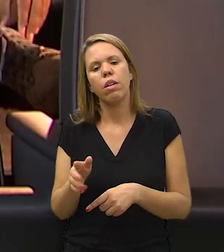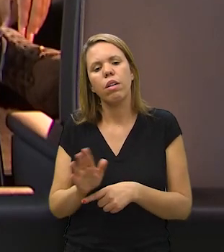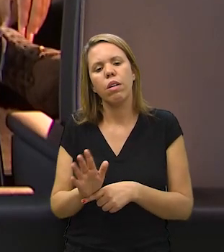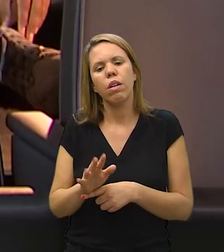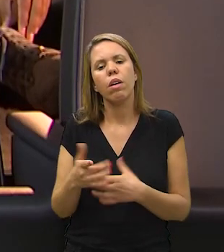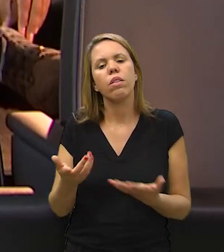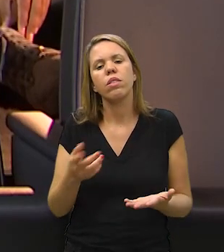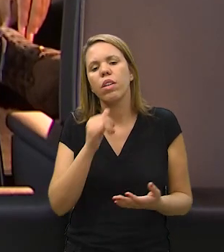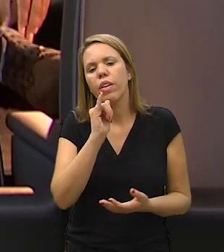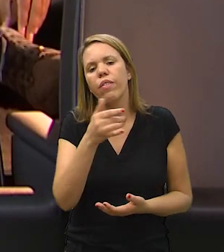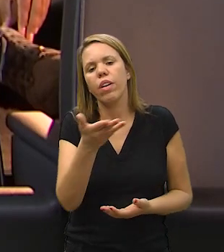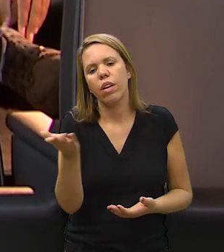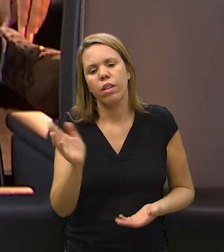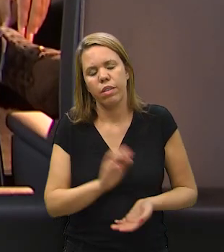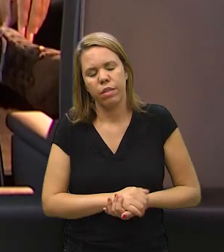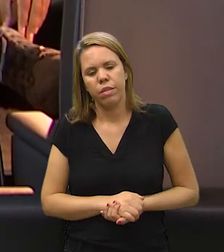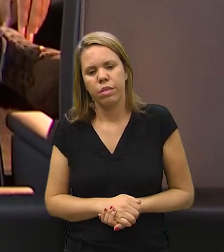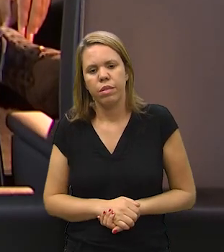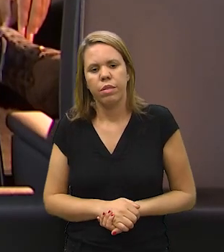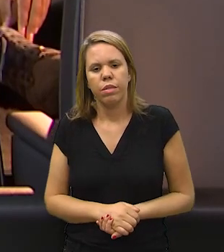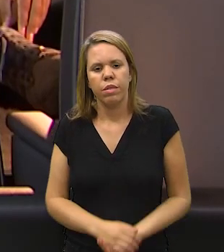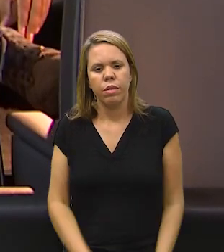né, o que vocês diriam?